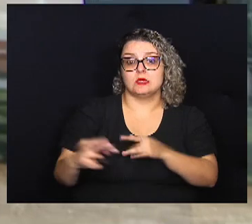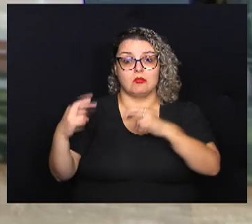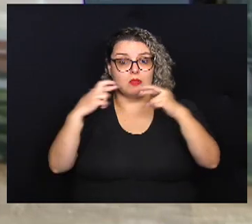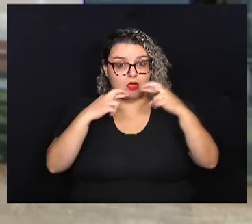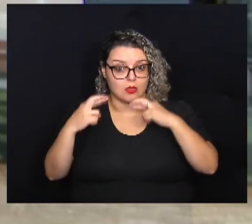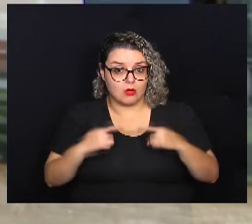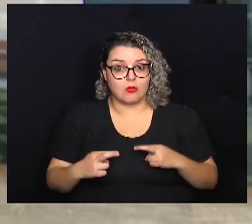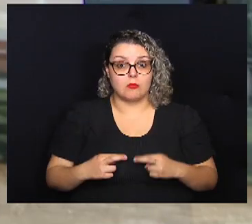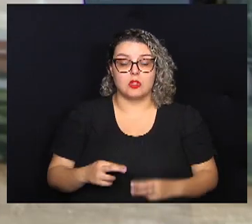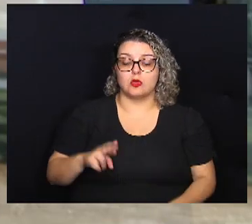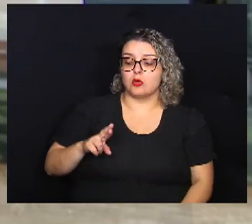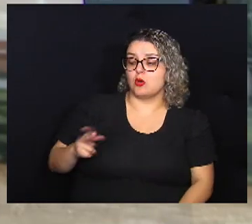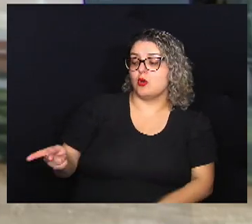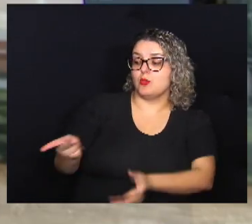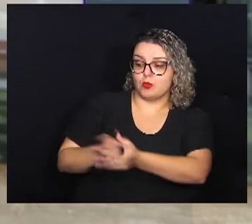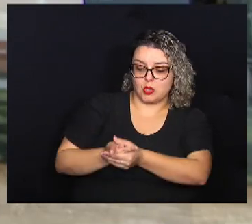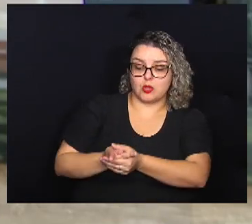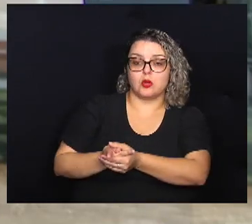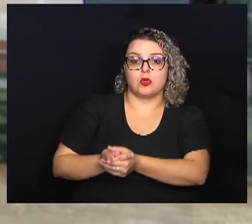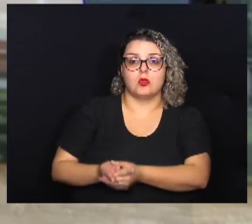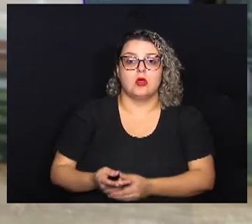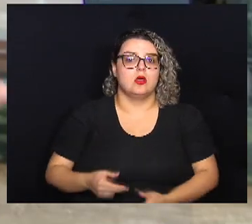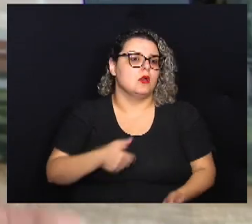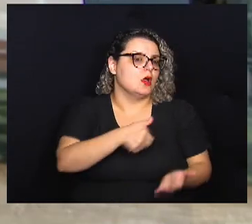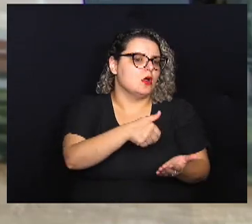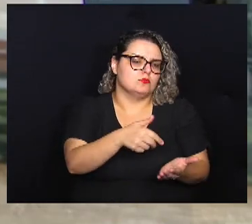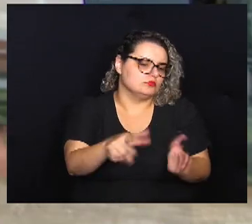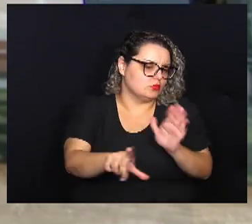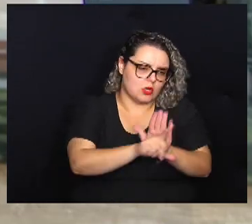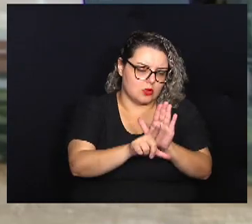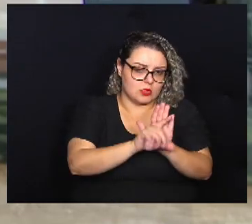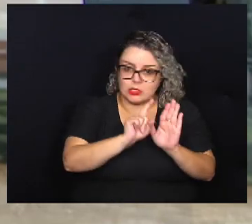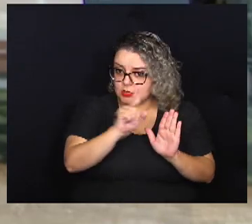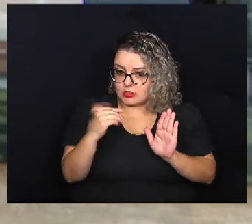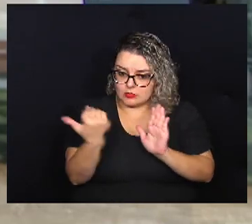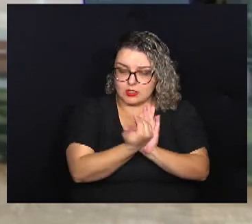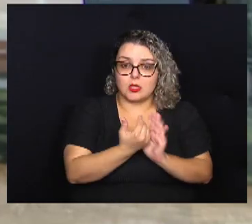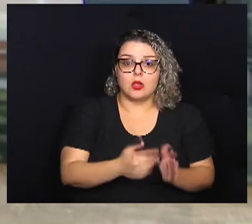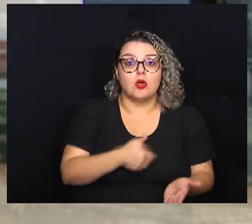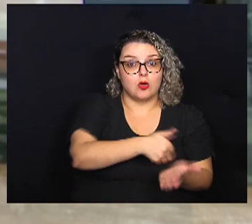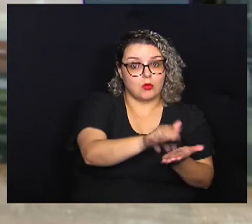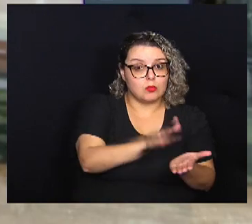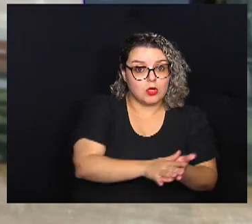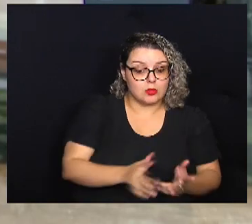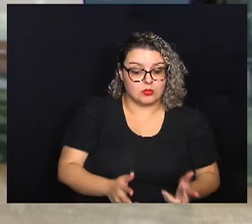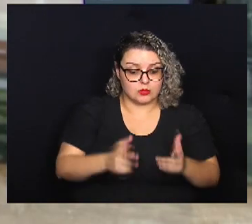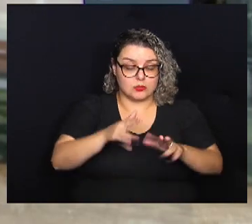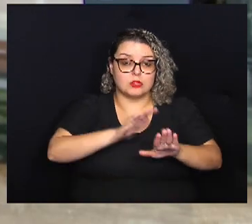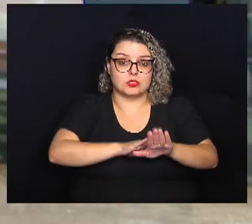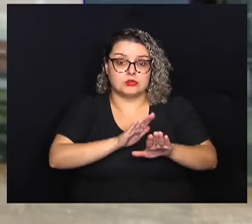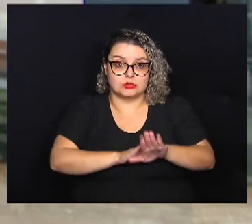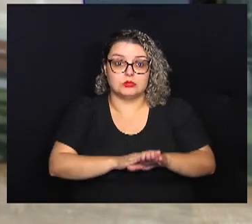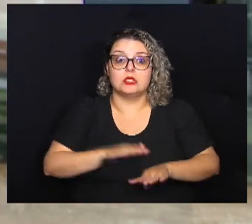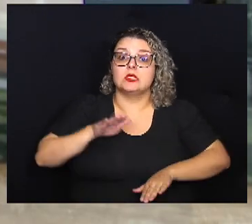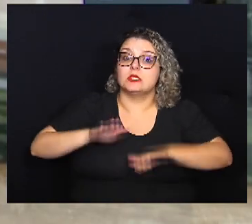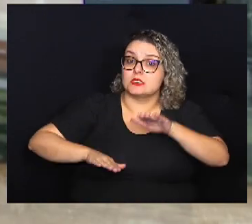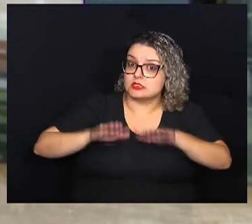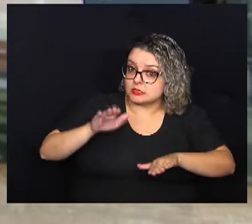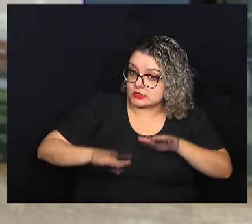fiscalizado pelo PROCON. Eventuais infrações podem resultar em multa, suspensão do serviço ou atividades e até mesmo